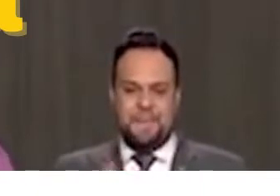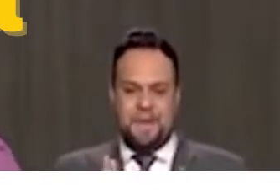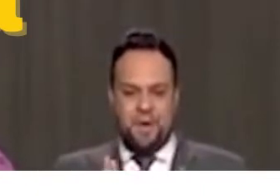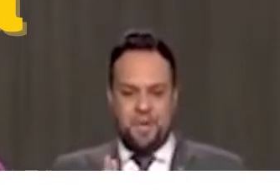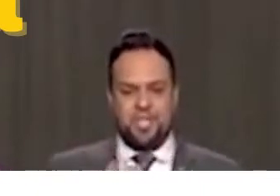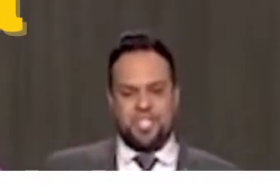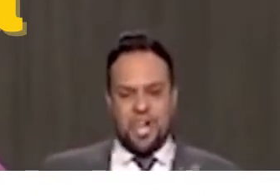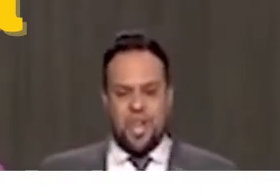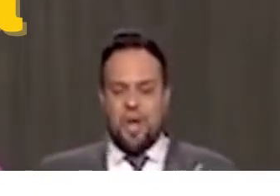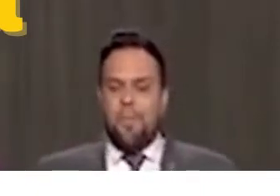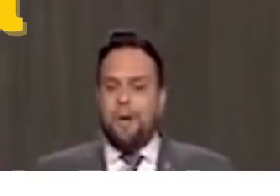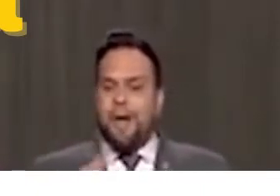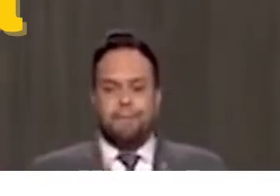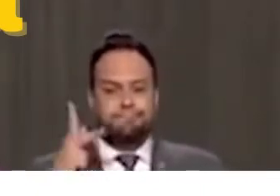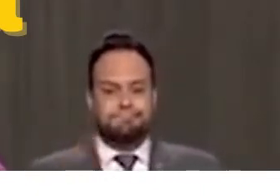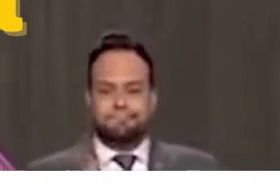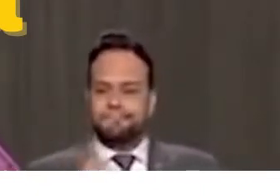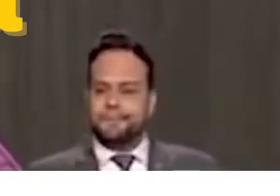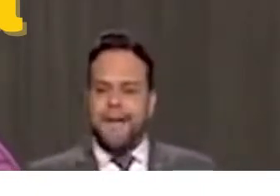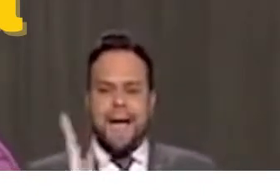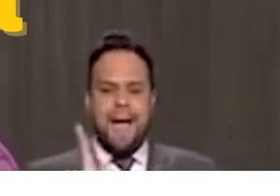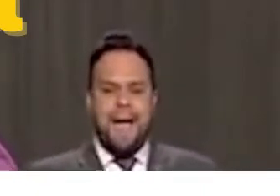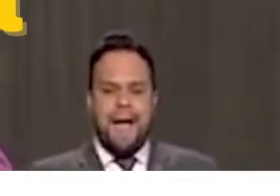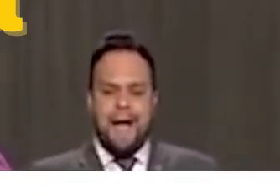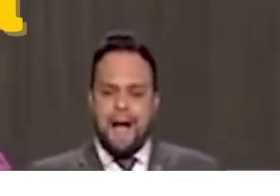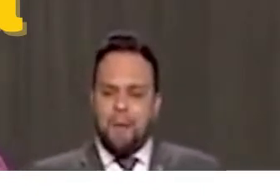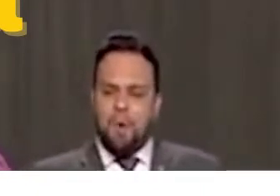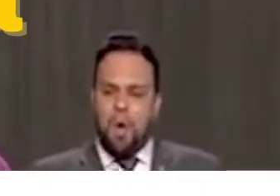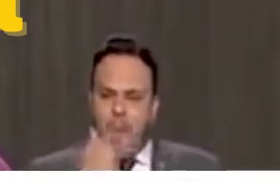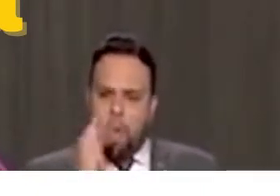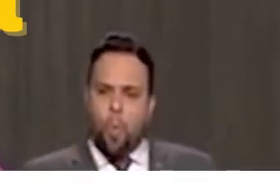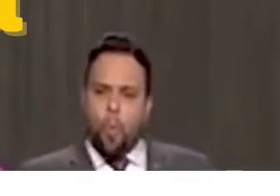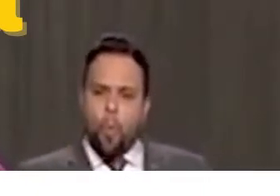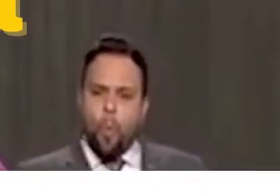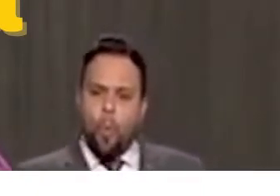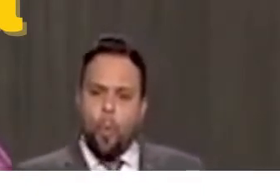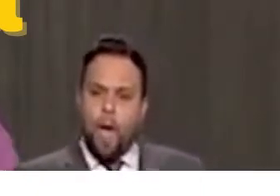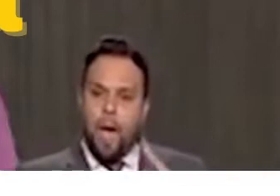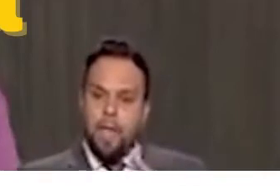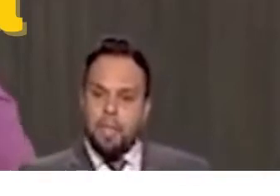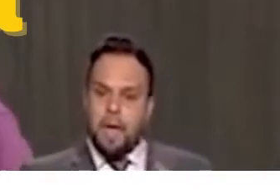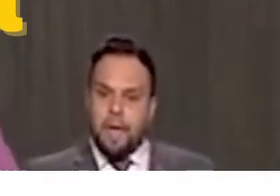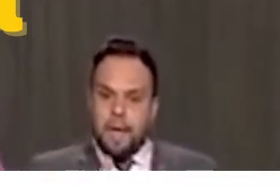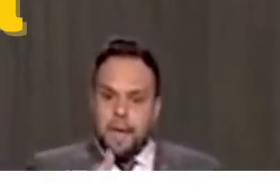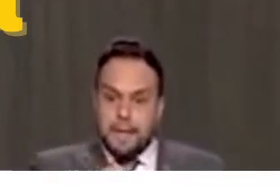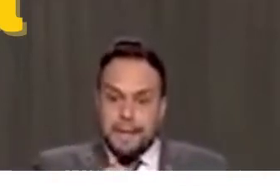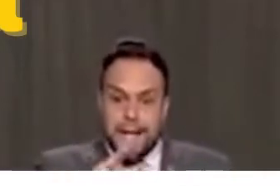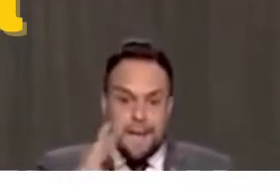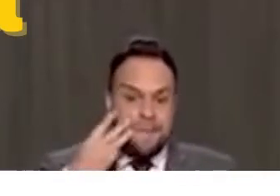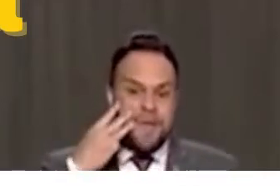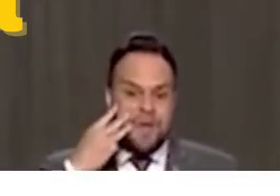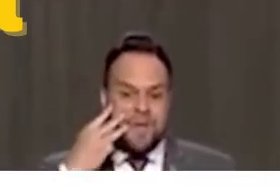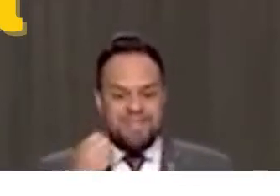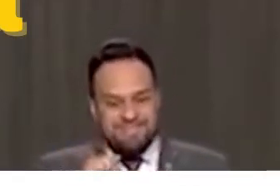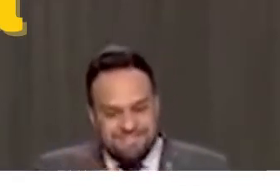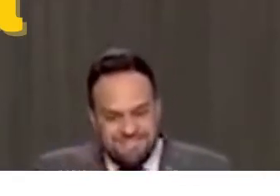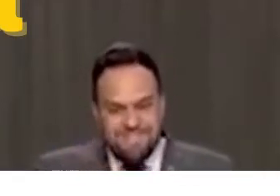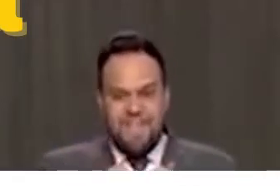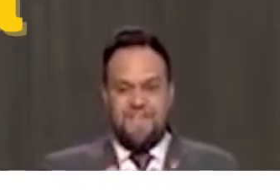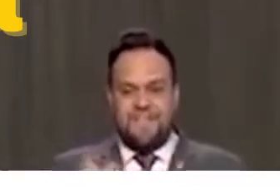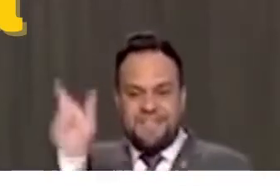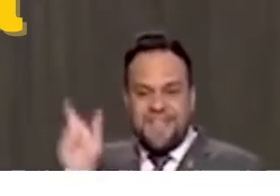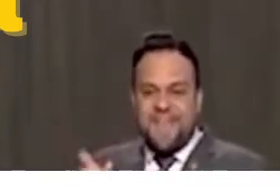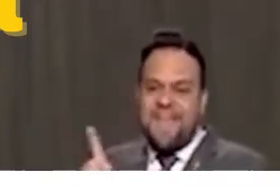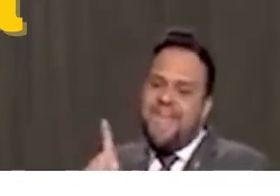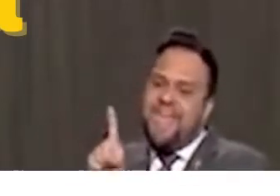aquela teta deles, gorda, né? De se pegar até 10 milhões por ano da Lei Rouanet e defender o presidente de plantão. Eu não quero